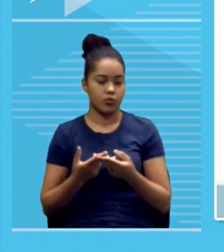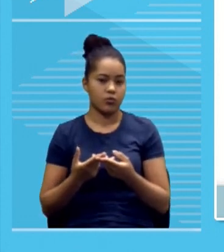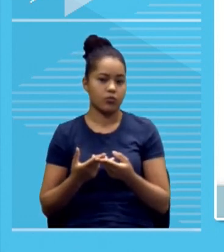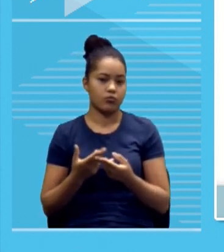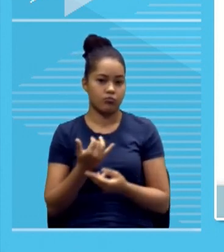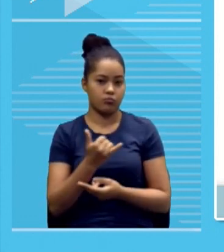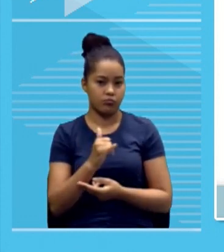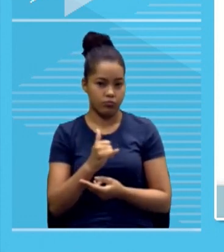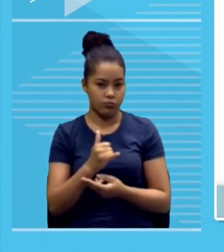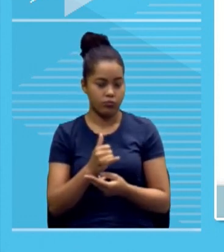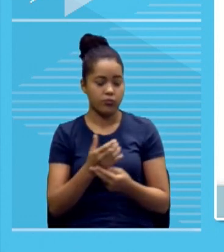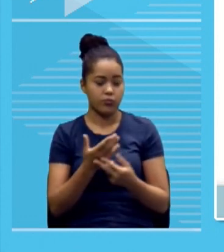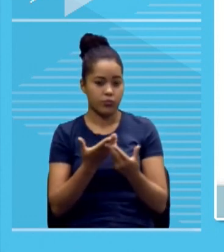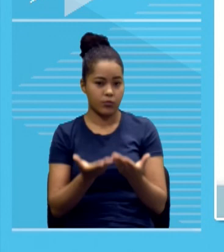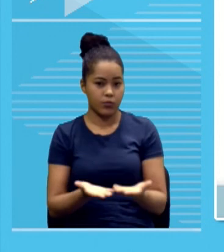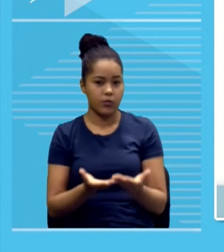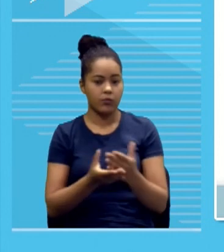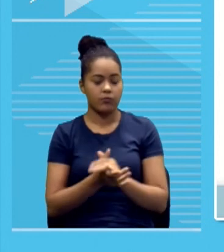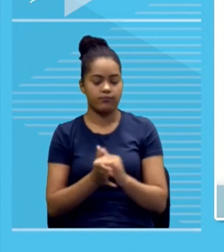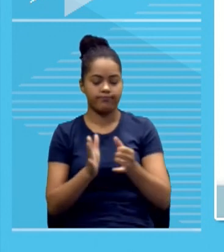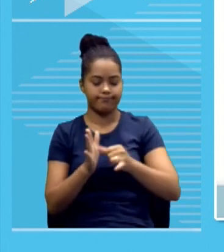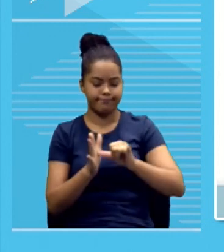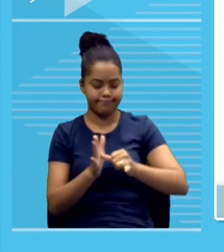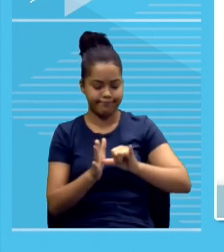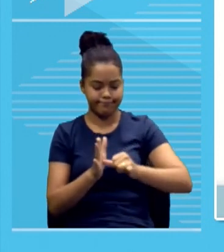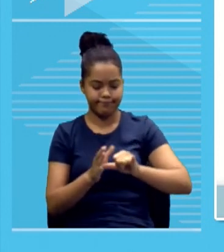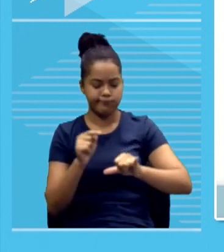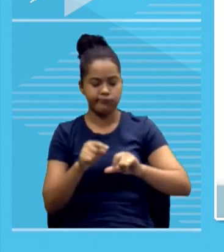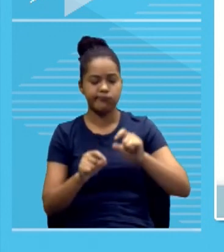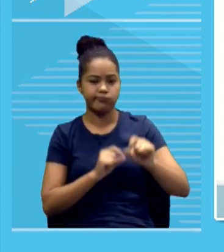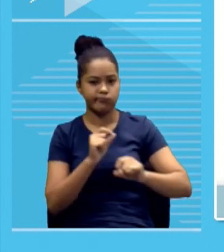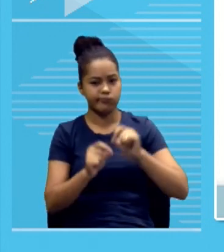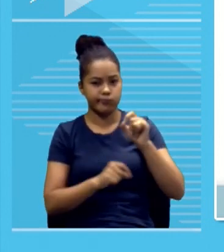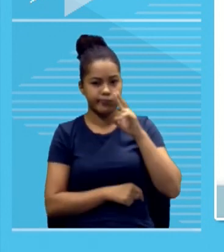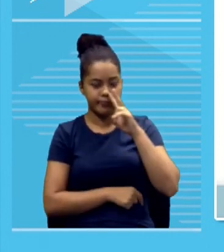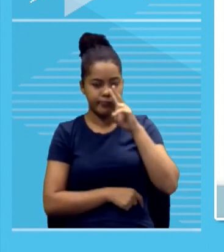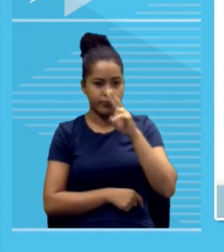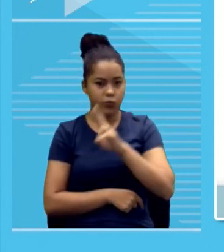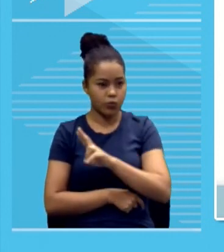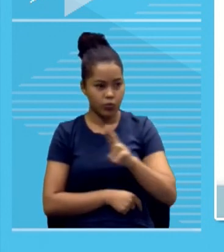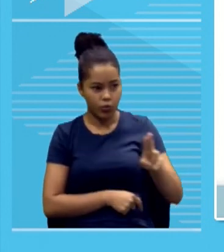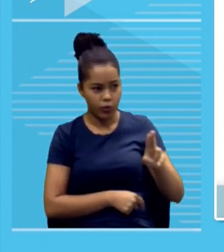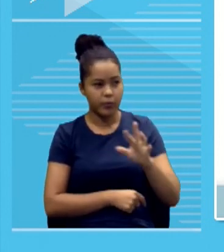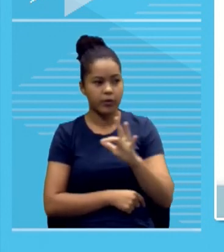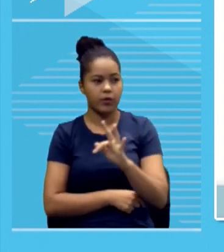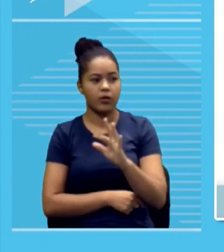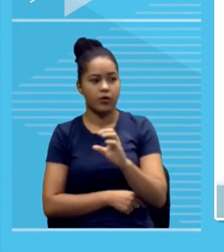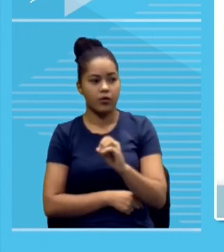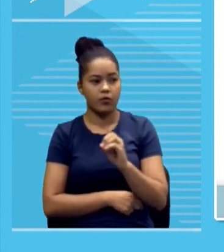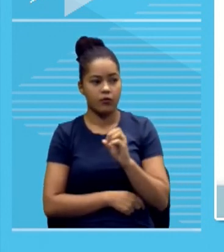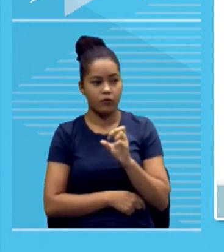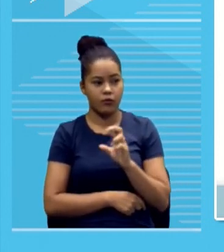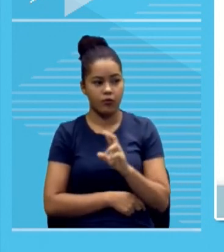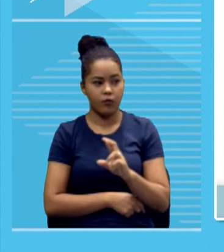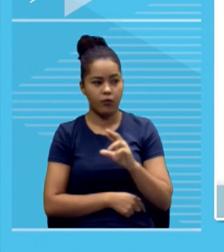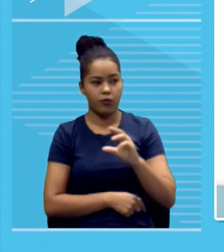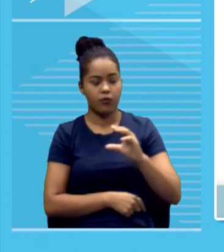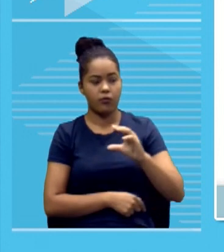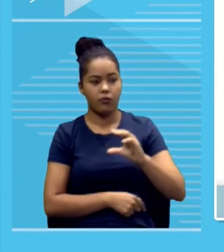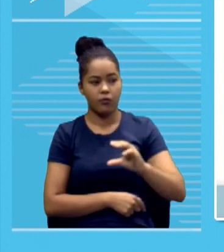A energia produzida pelos geradores é chamada de força eletromotriz, carinhosamente chamada de FEM,